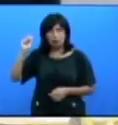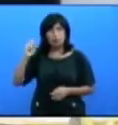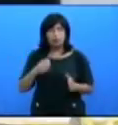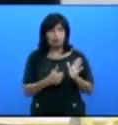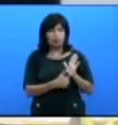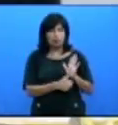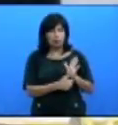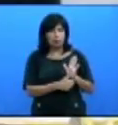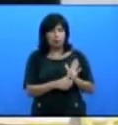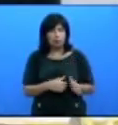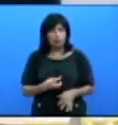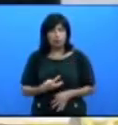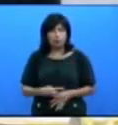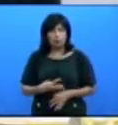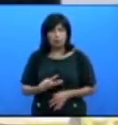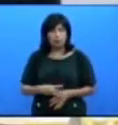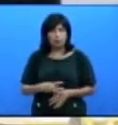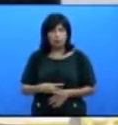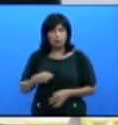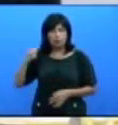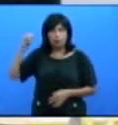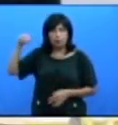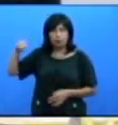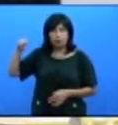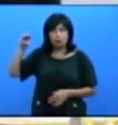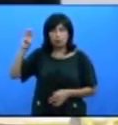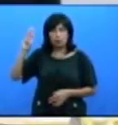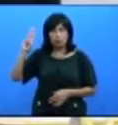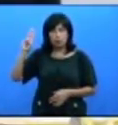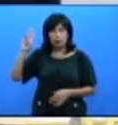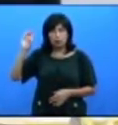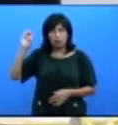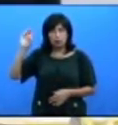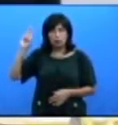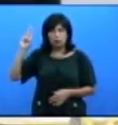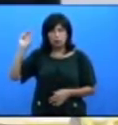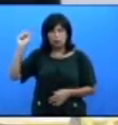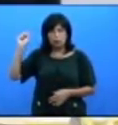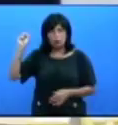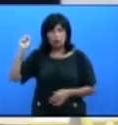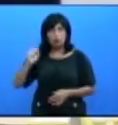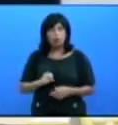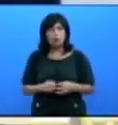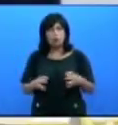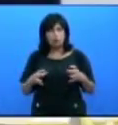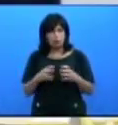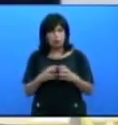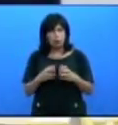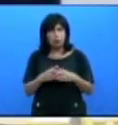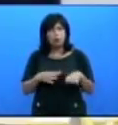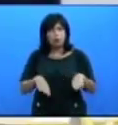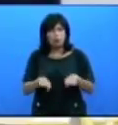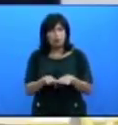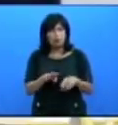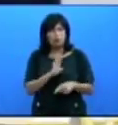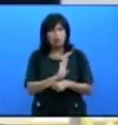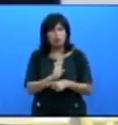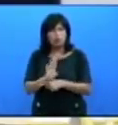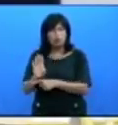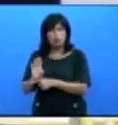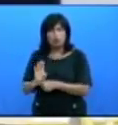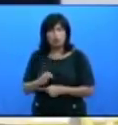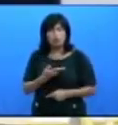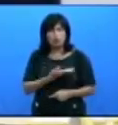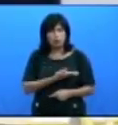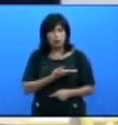3º. O Museu Ferroviário contará com colaboração da Associação Cultural Amigos da